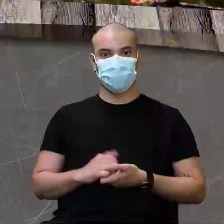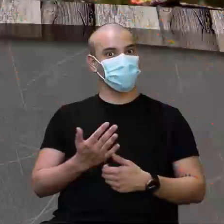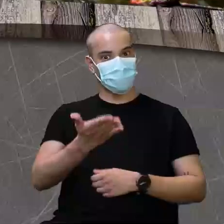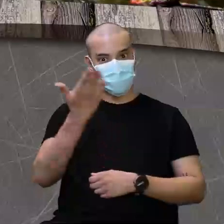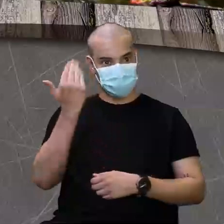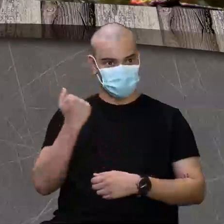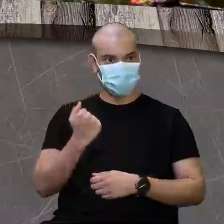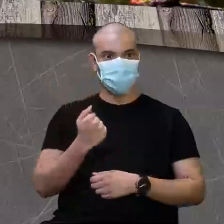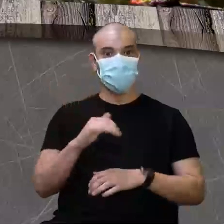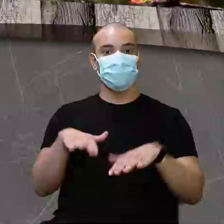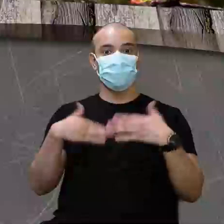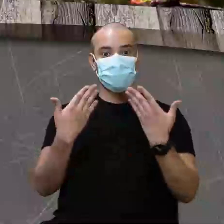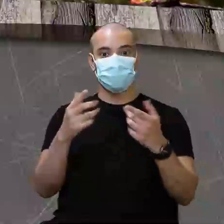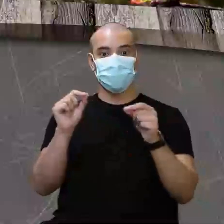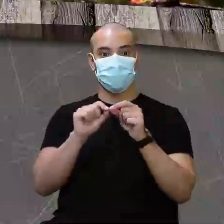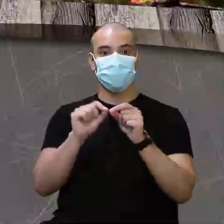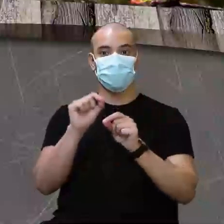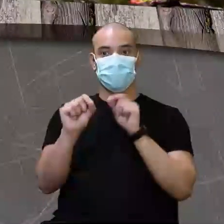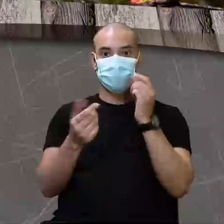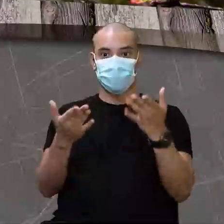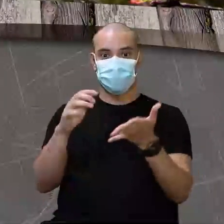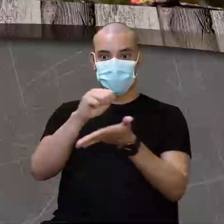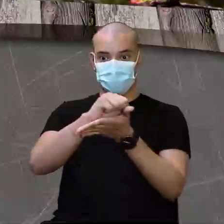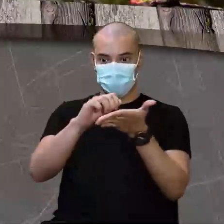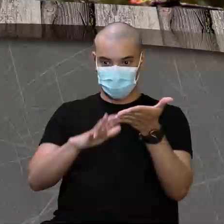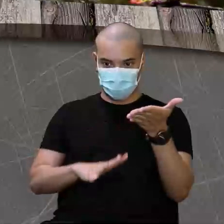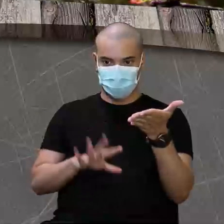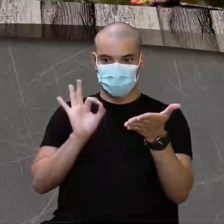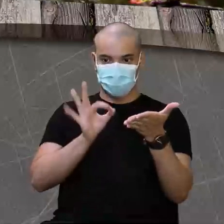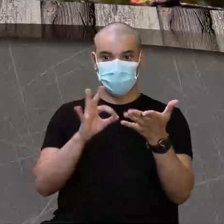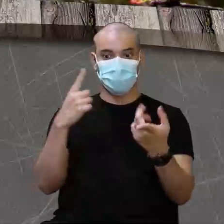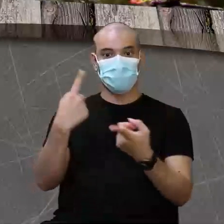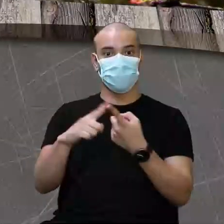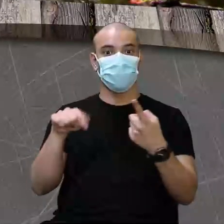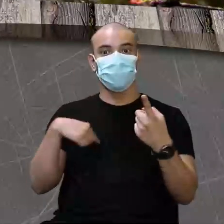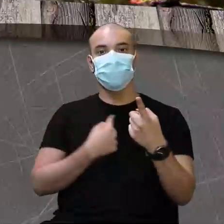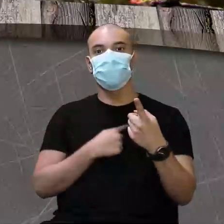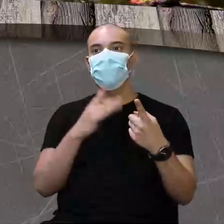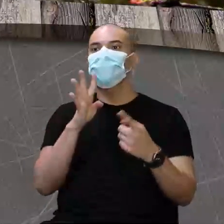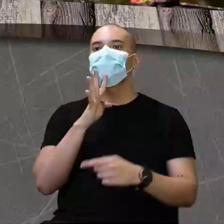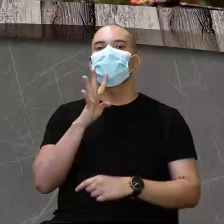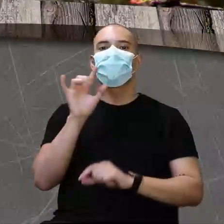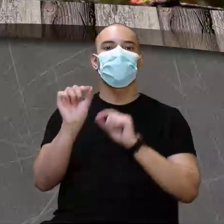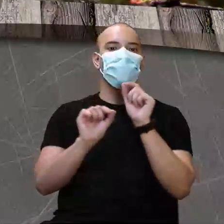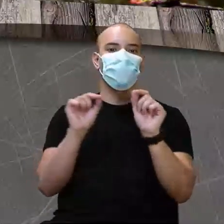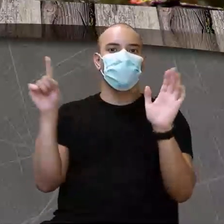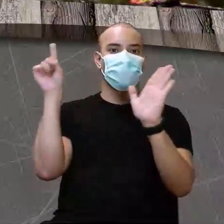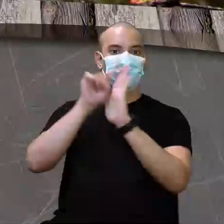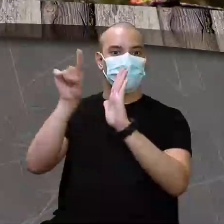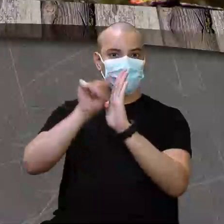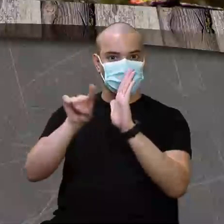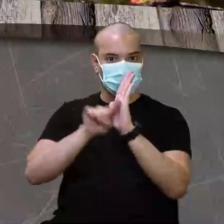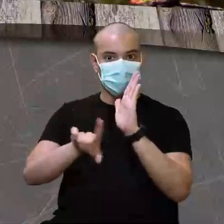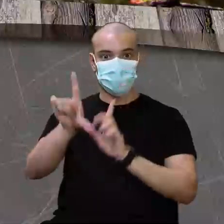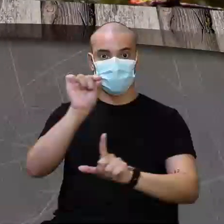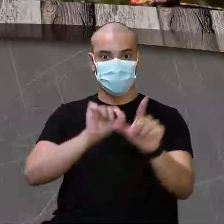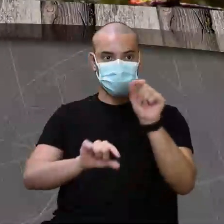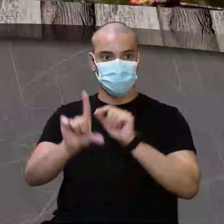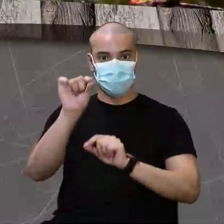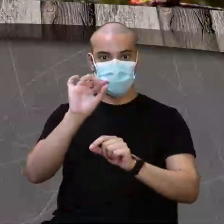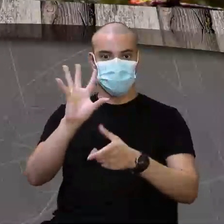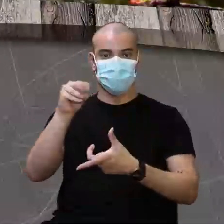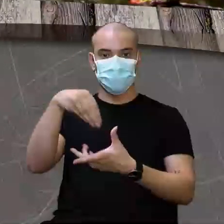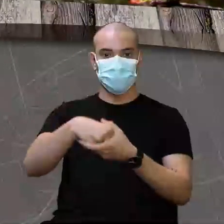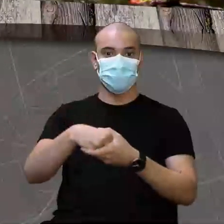Vamos lá, então? A gente vai para a nossa atividade e aí a gente vai conhecer aquelas questões que a gente selecionou em